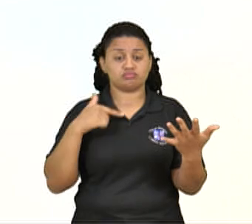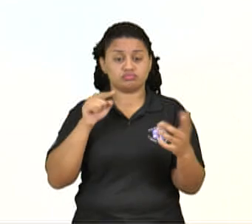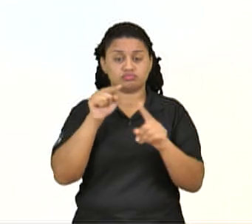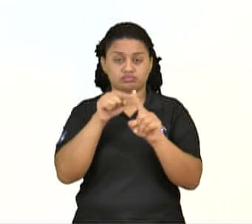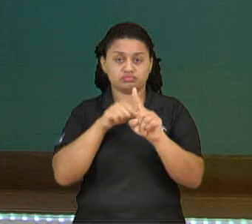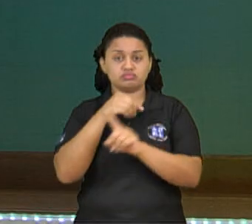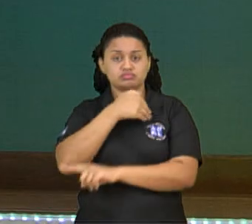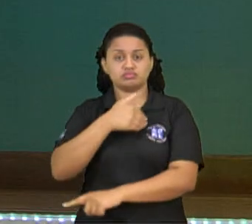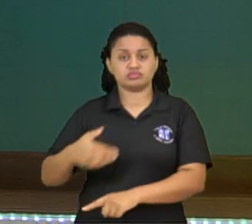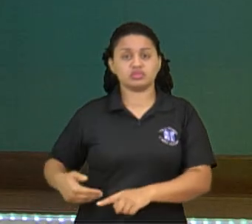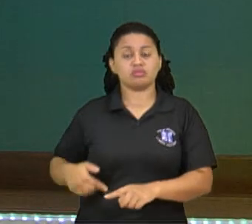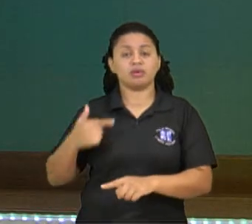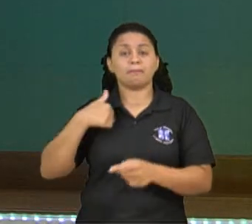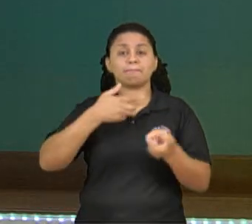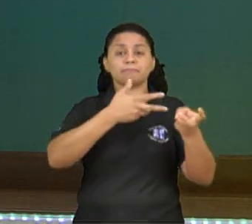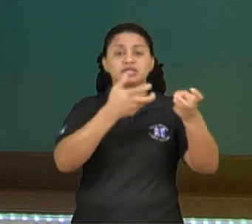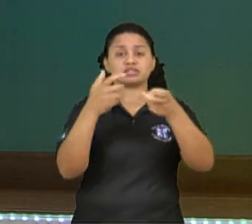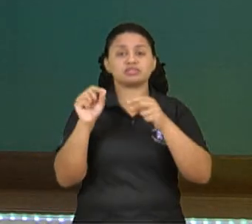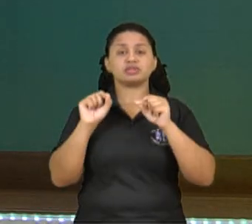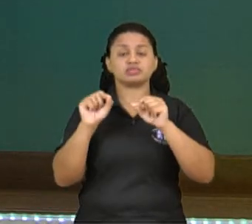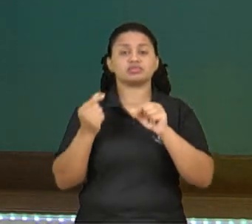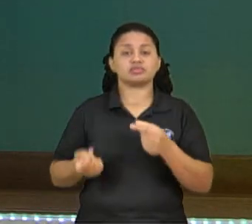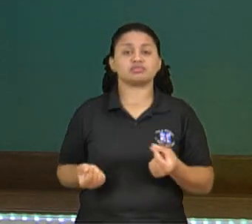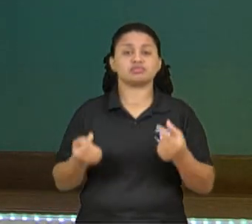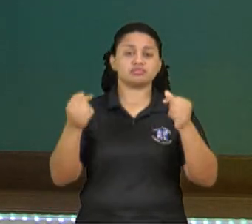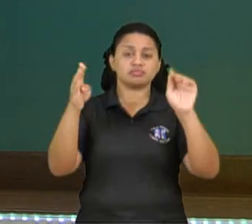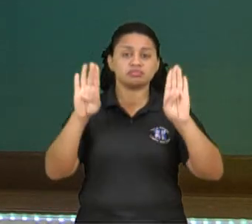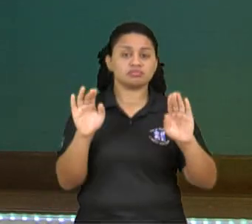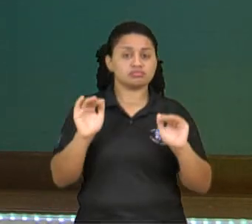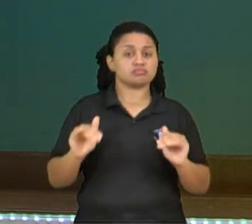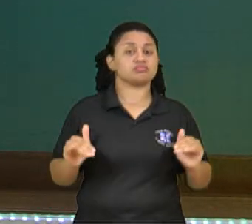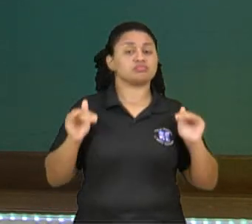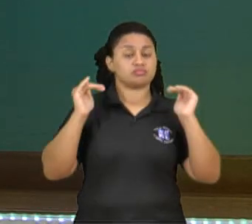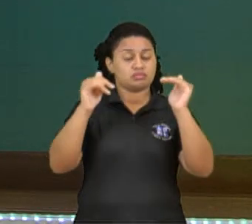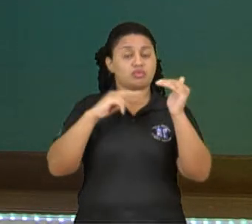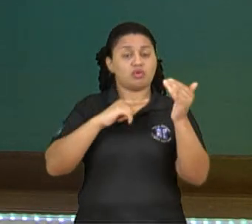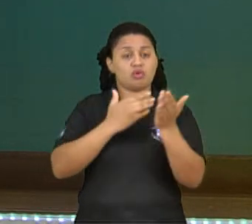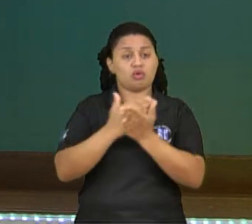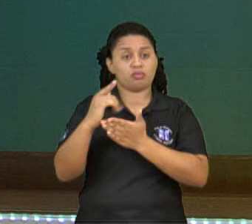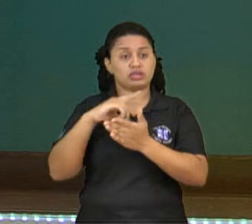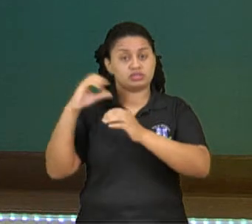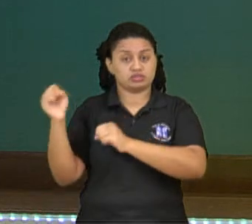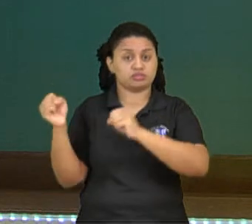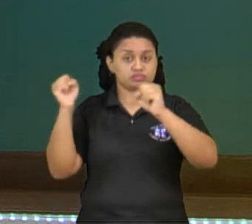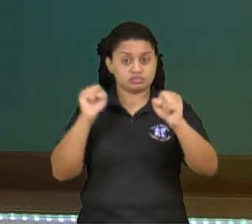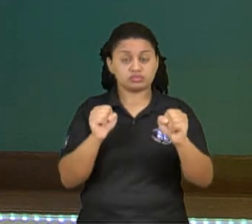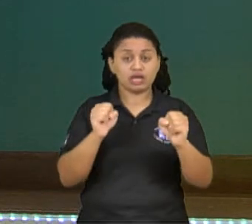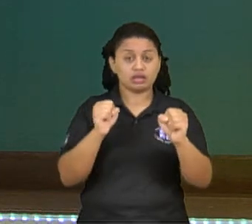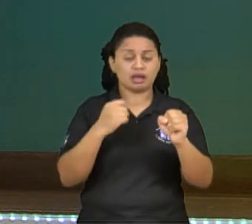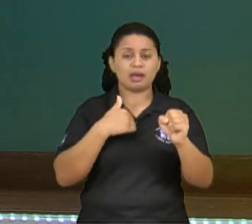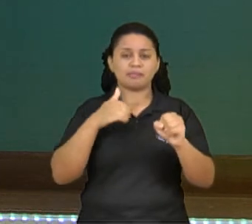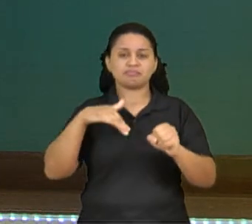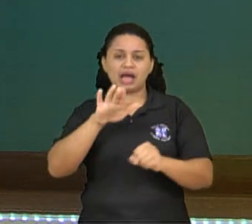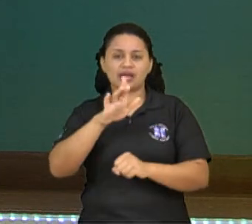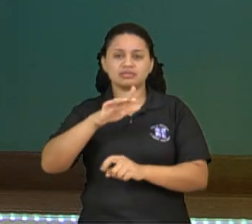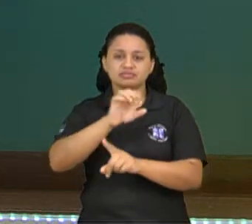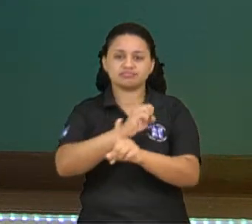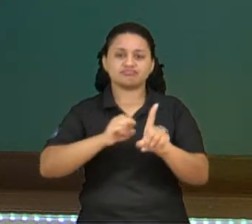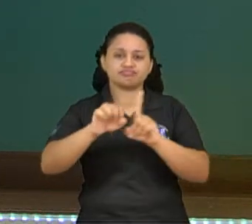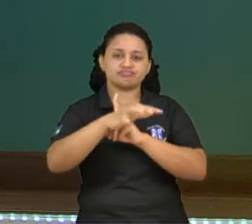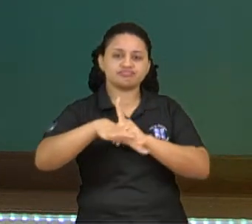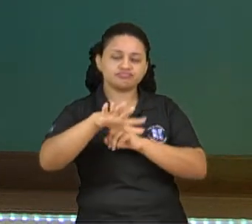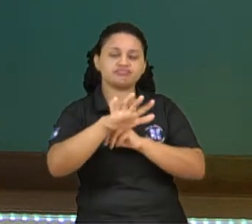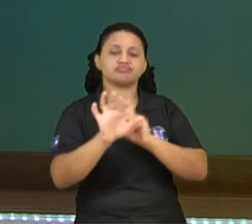do diretório, nós vamos ver que a alta burguesia ela vai assumir um poder de destaque dentro dessa sociedade, dentro